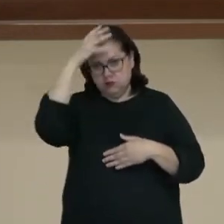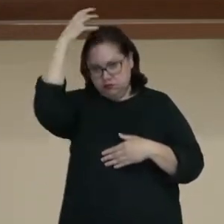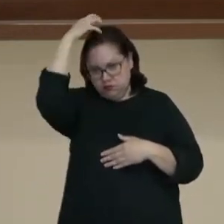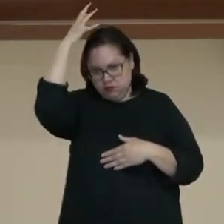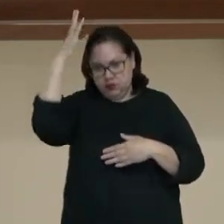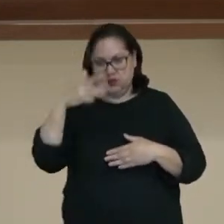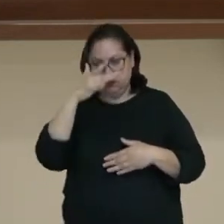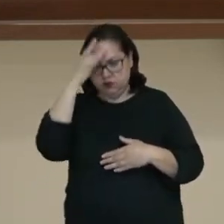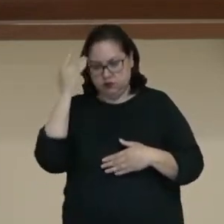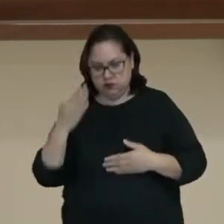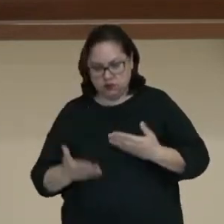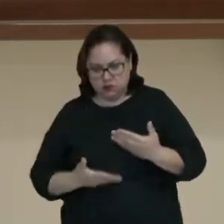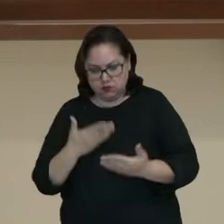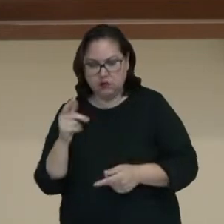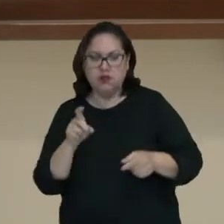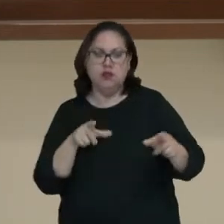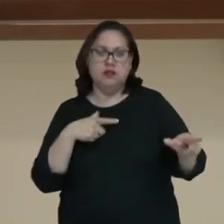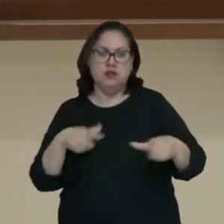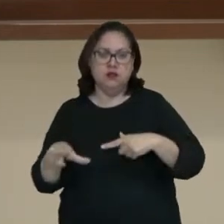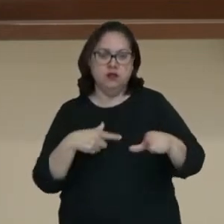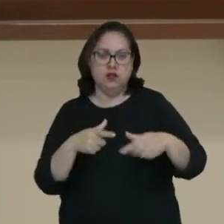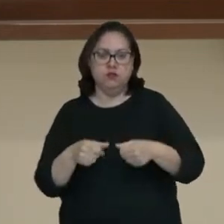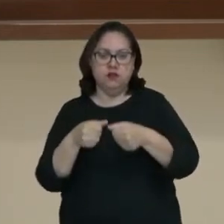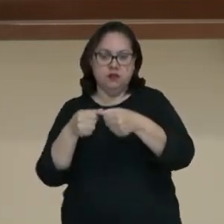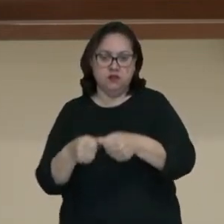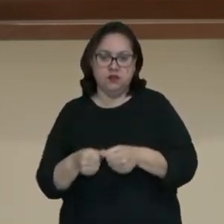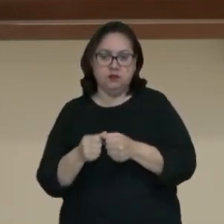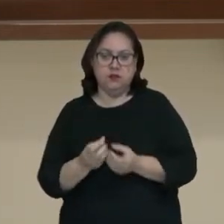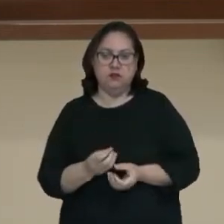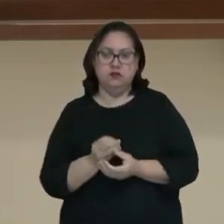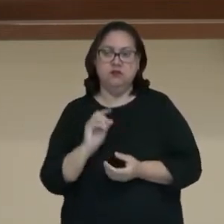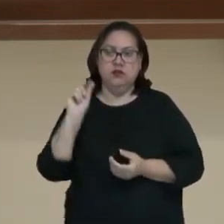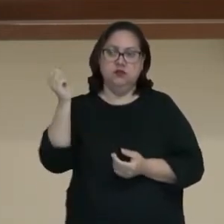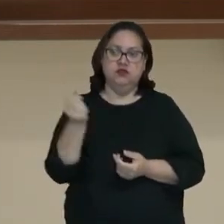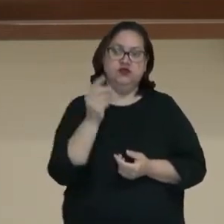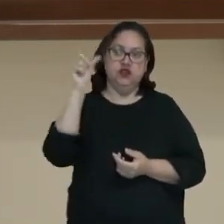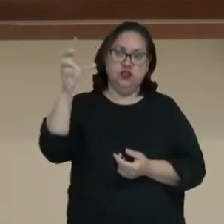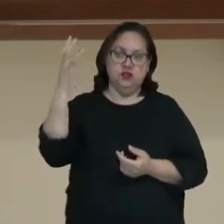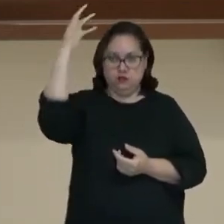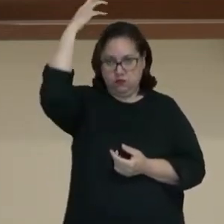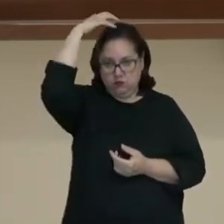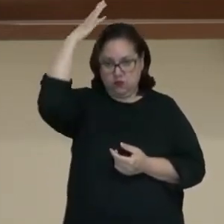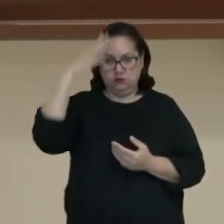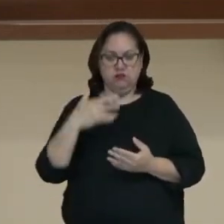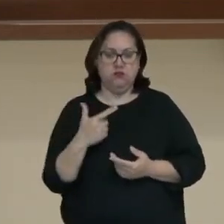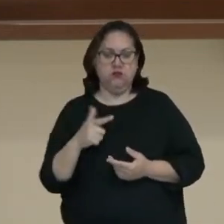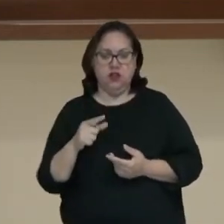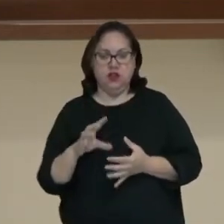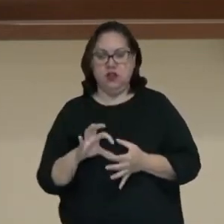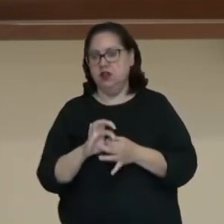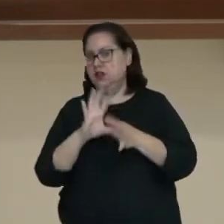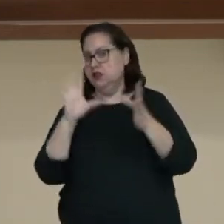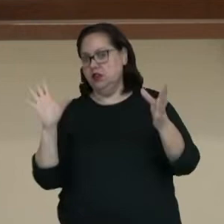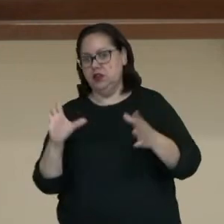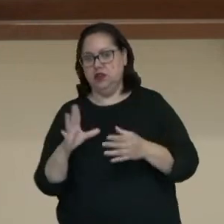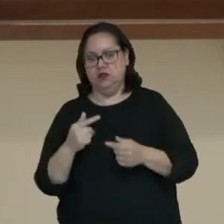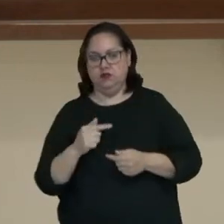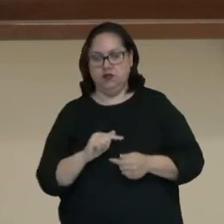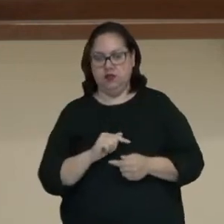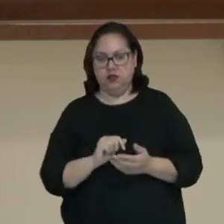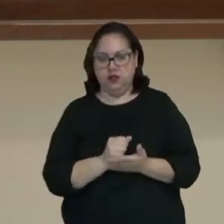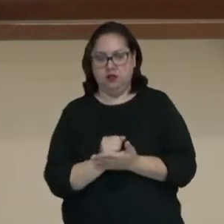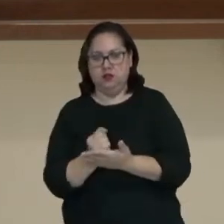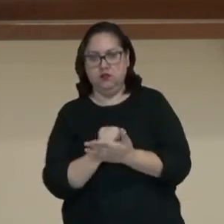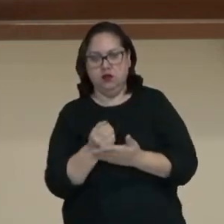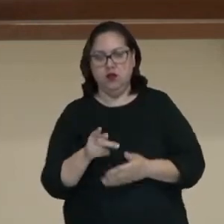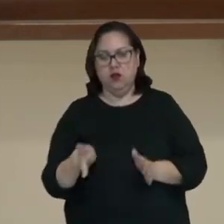aquela pessoa que tem que trabalhar para manter a nobreza, né? Então ele não tem uma autonomia de gestão da